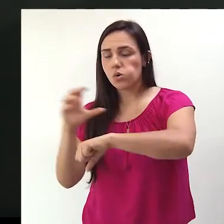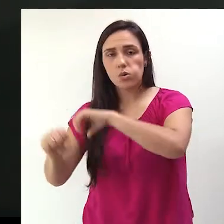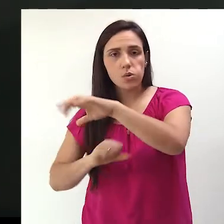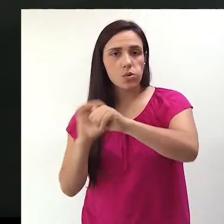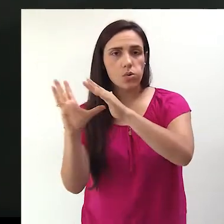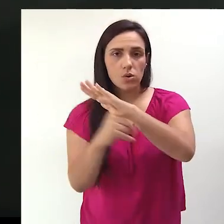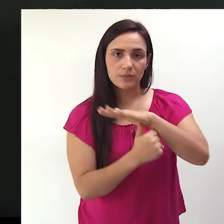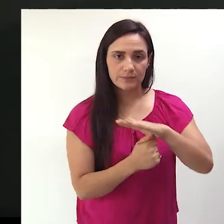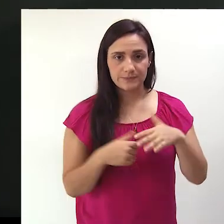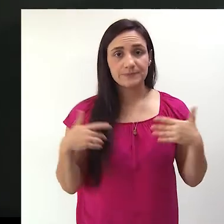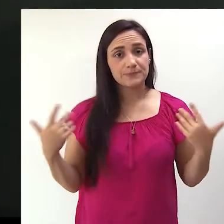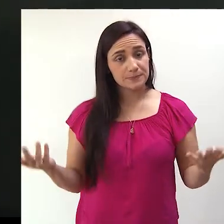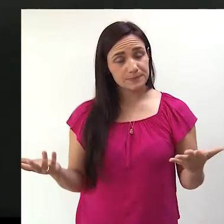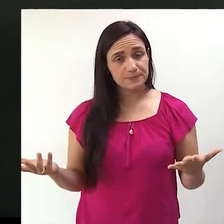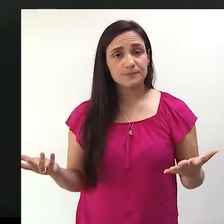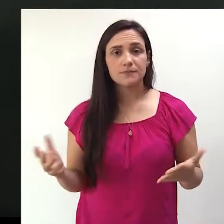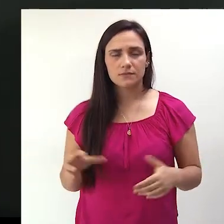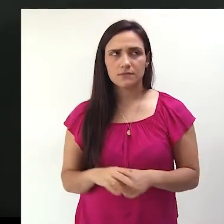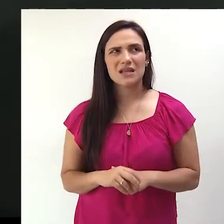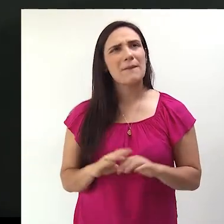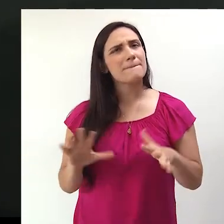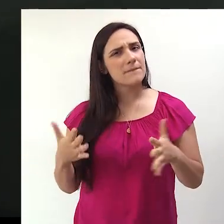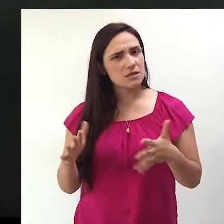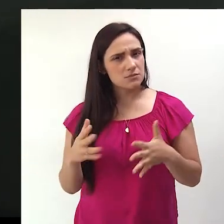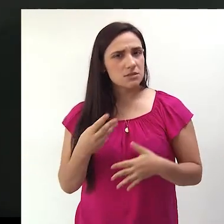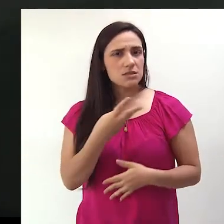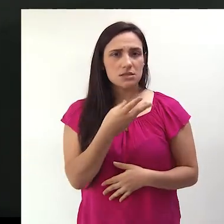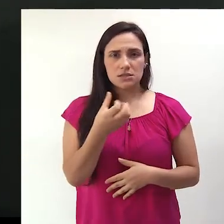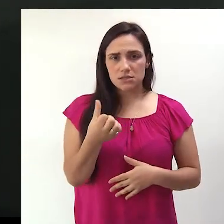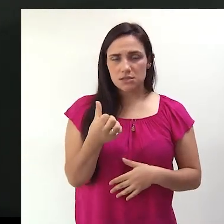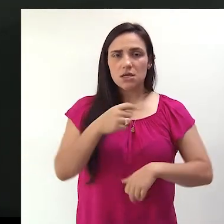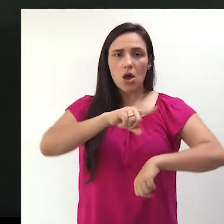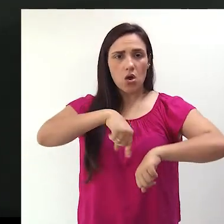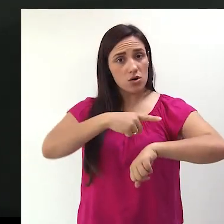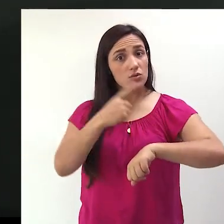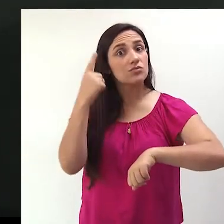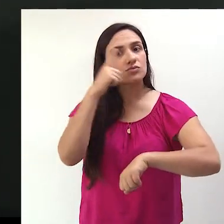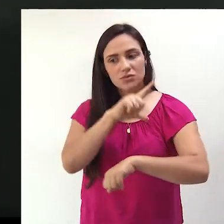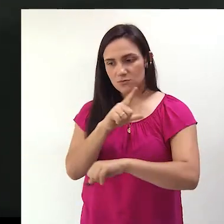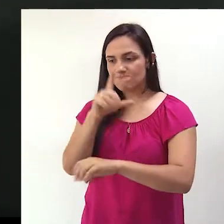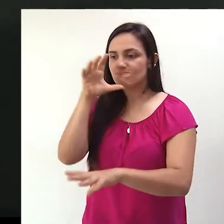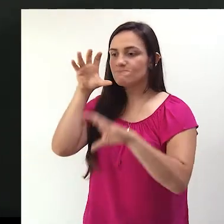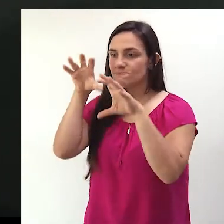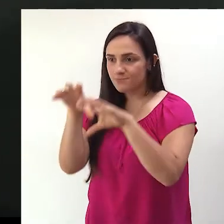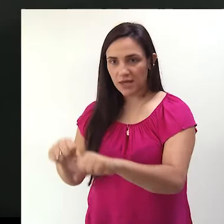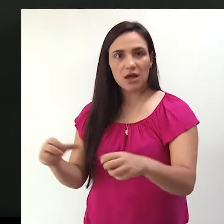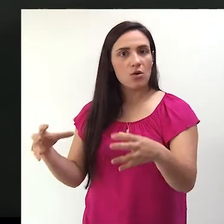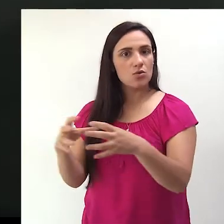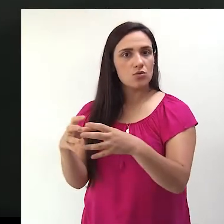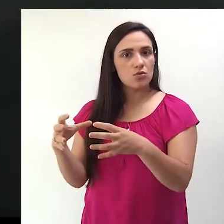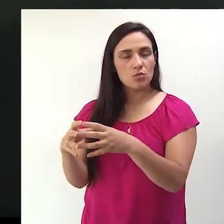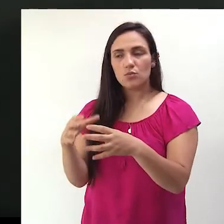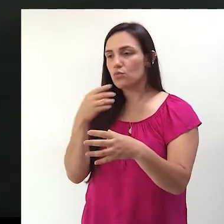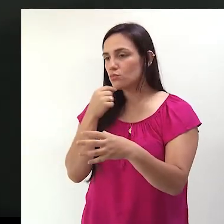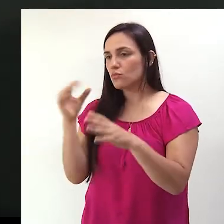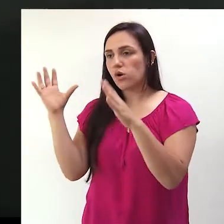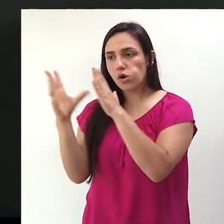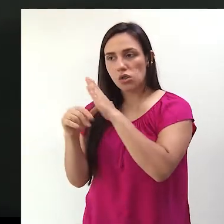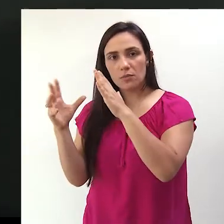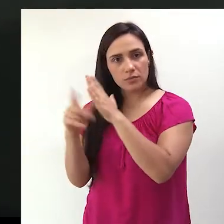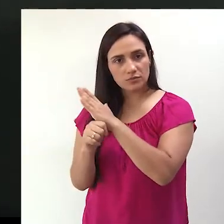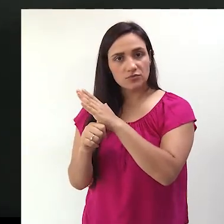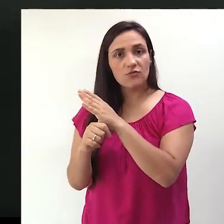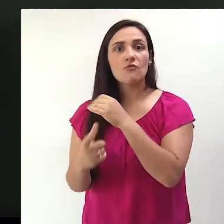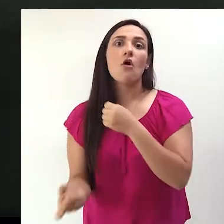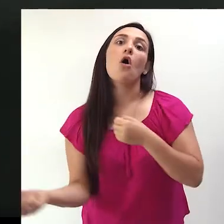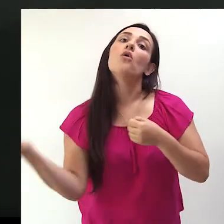E em questão de 36 horas, nós estávamos com a quadrilha presa, com praticamente todo o gado, se não me falha a memória,